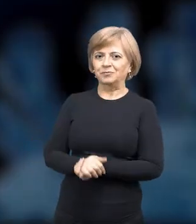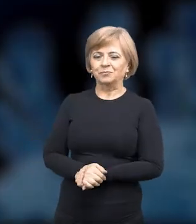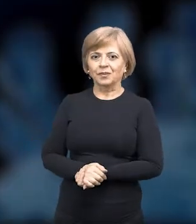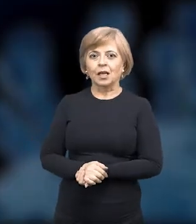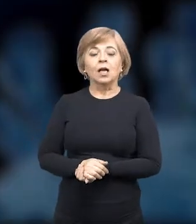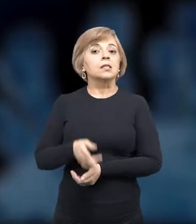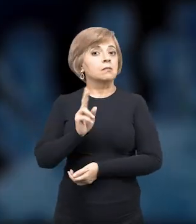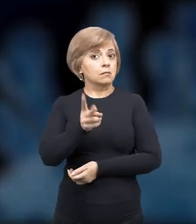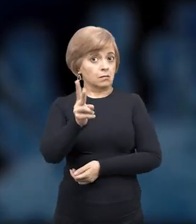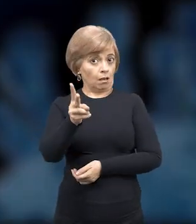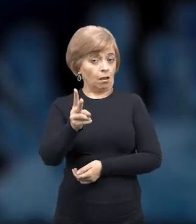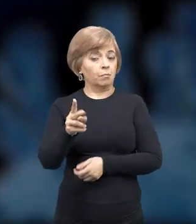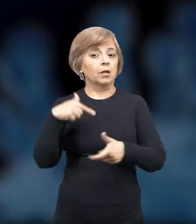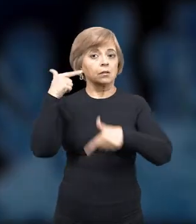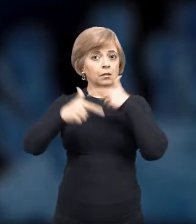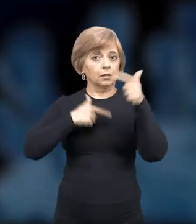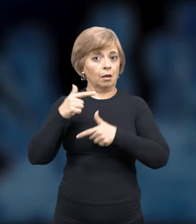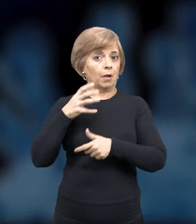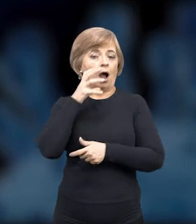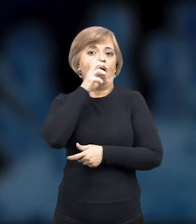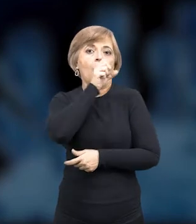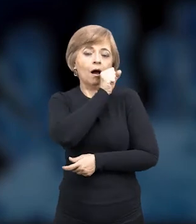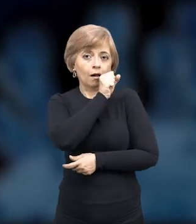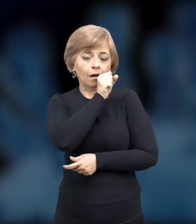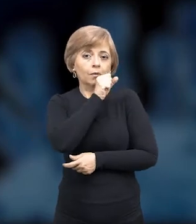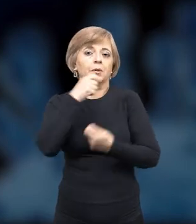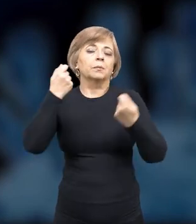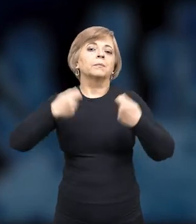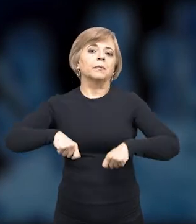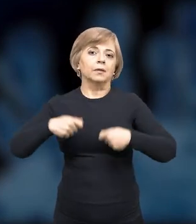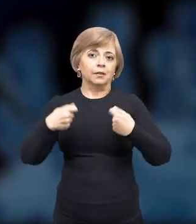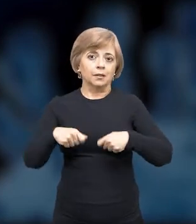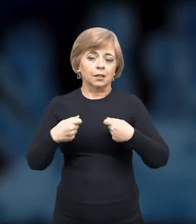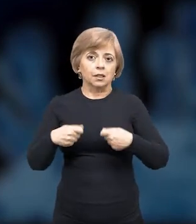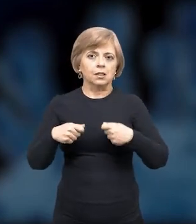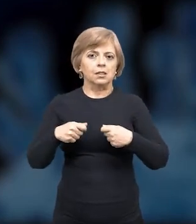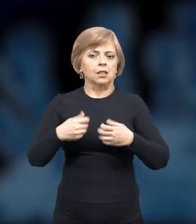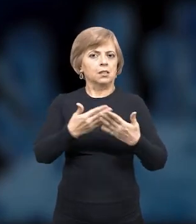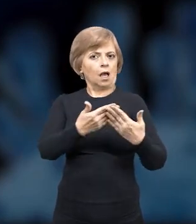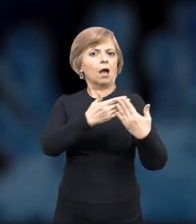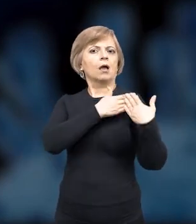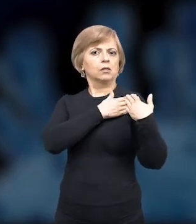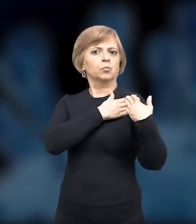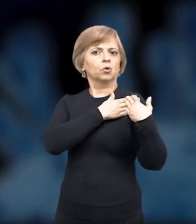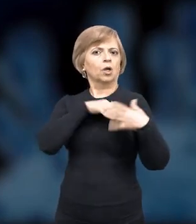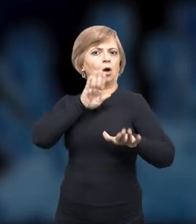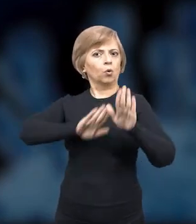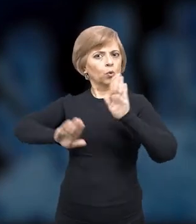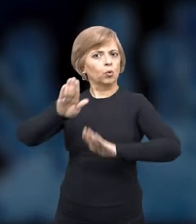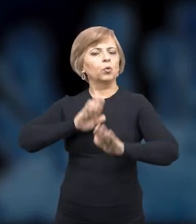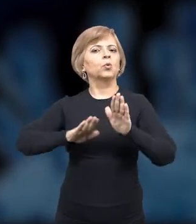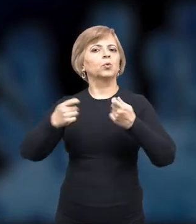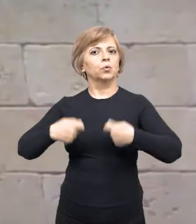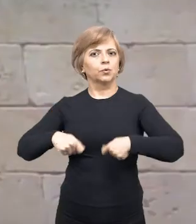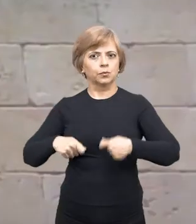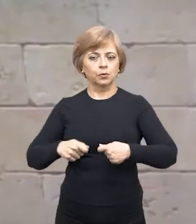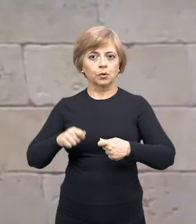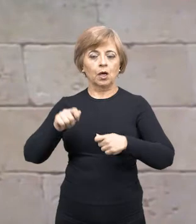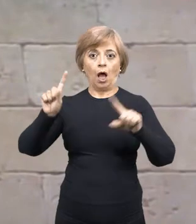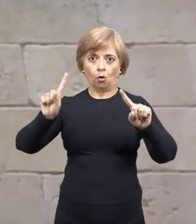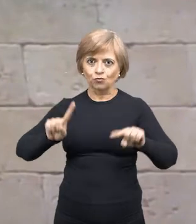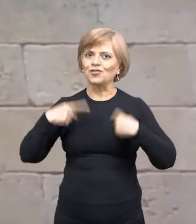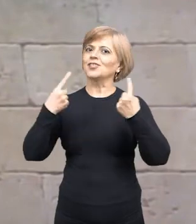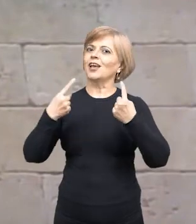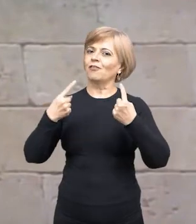todo momento, essa atuação rápida, ao mesmo tempo, ela precisa ser responsável e cautelosa. Então, o grande desafio que a